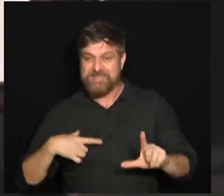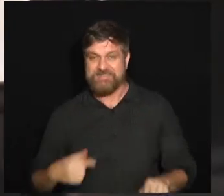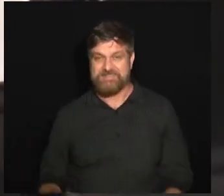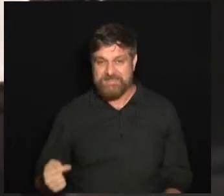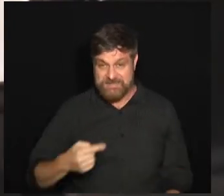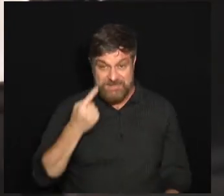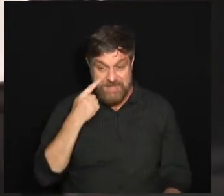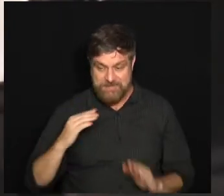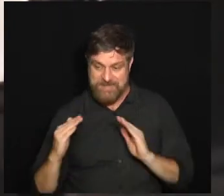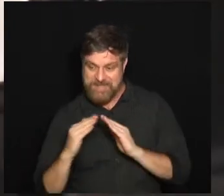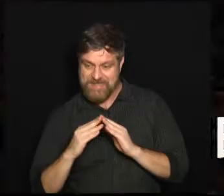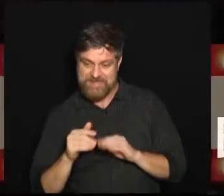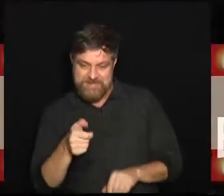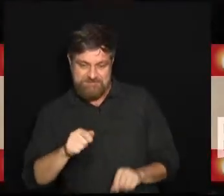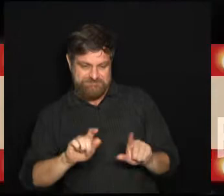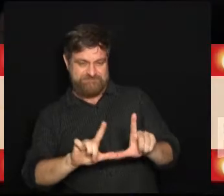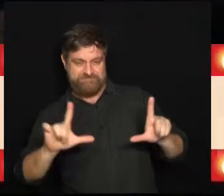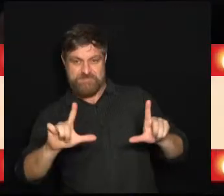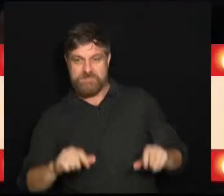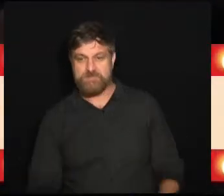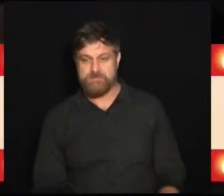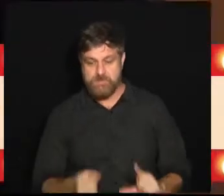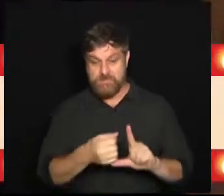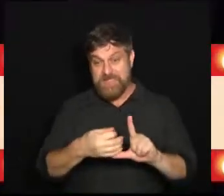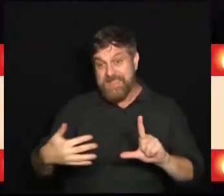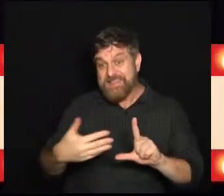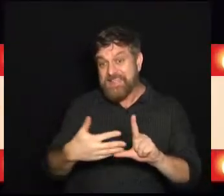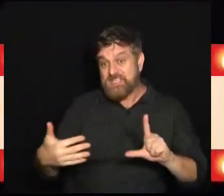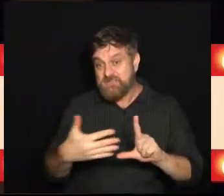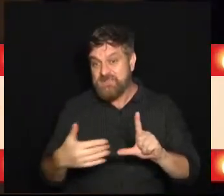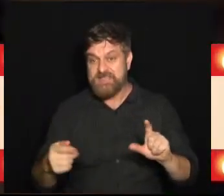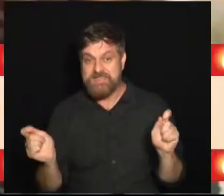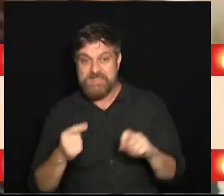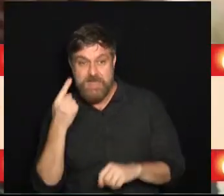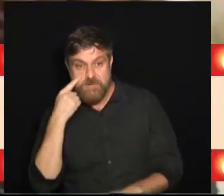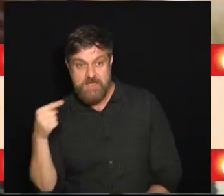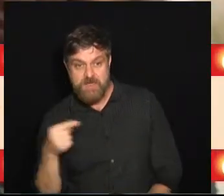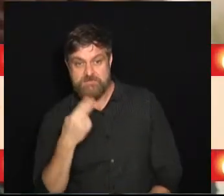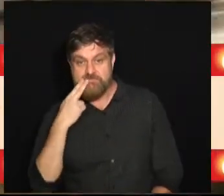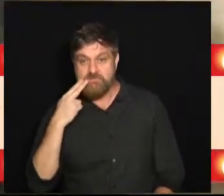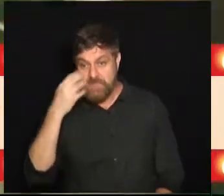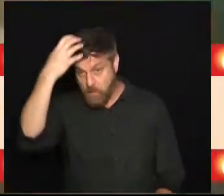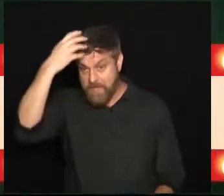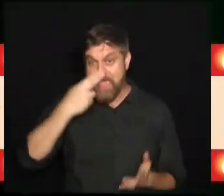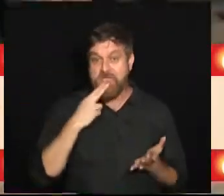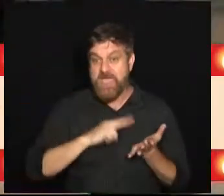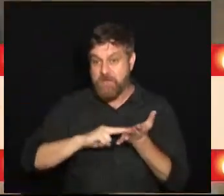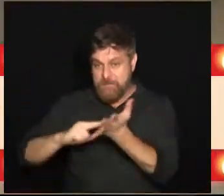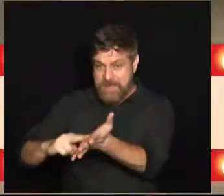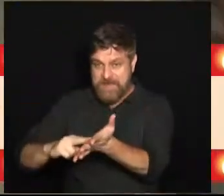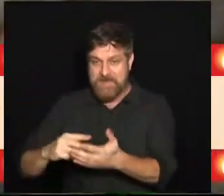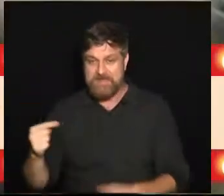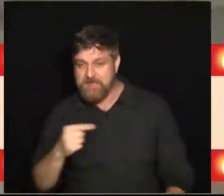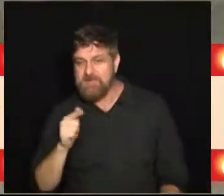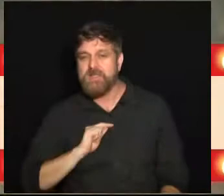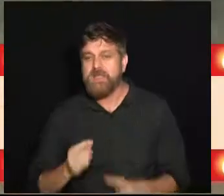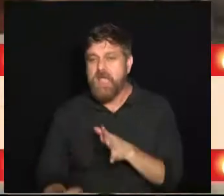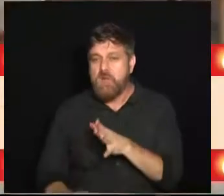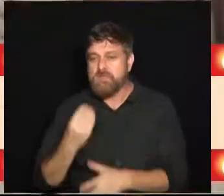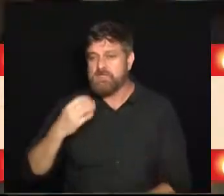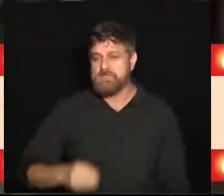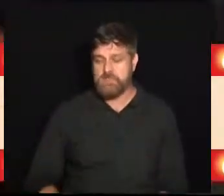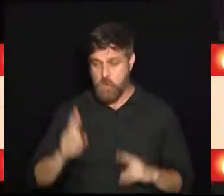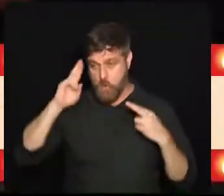streaming. Então, confira aí. Na Netflix você pode conferir Carta ao Rei, uma série de fantasia em que o destino de um